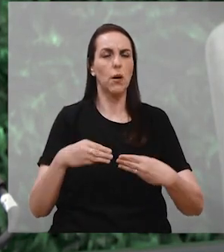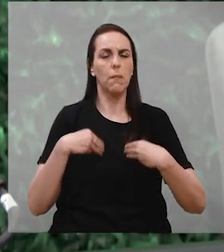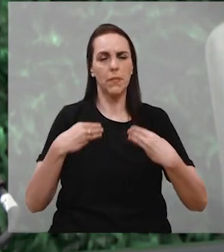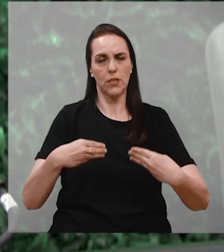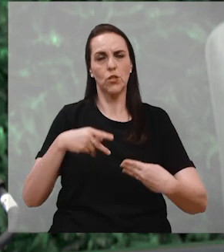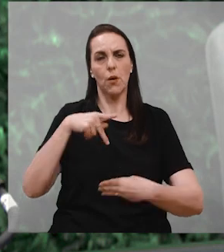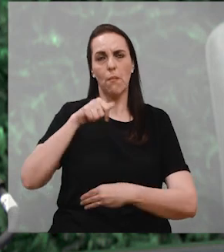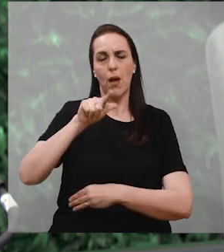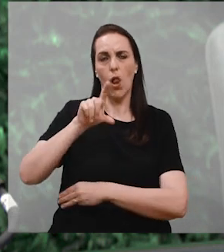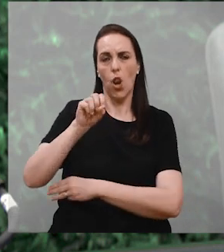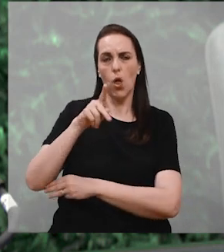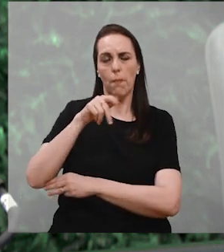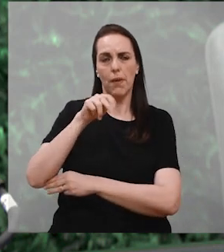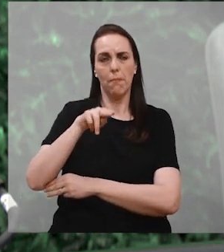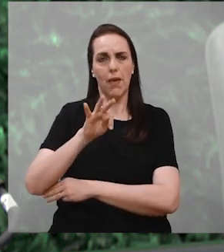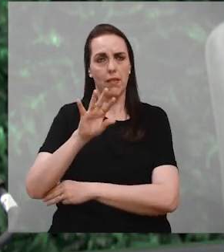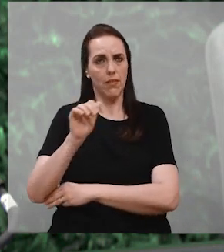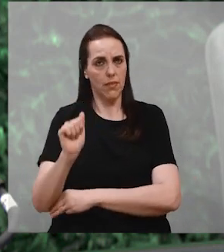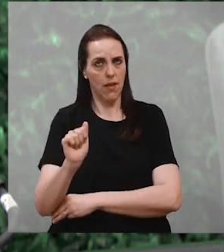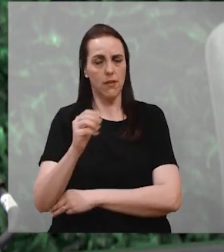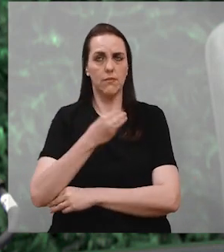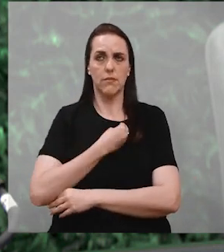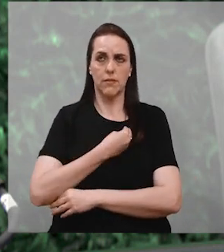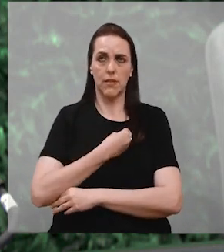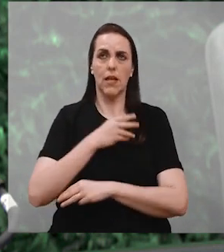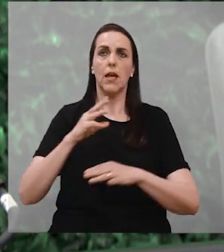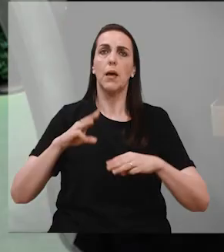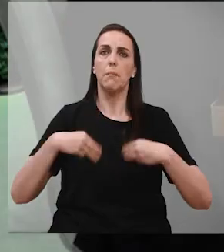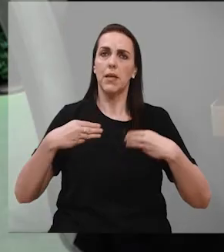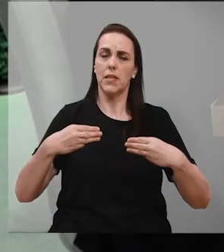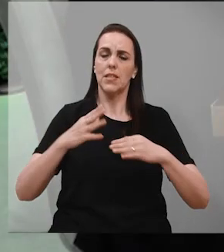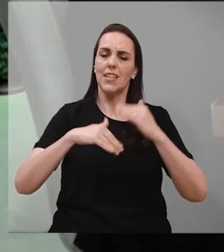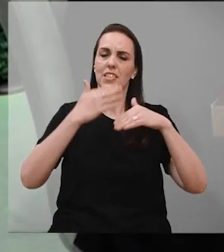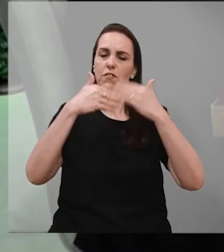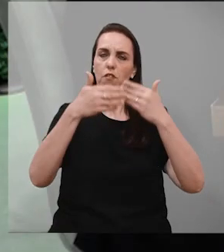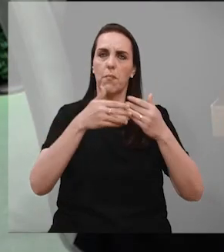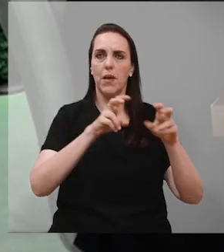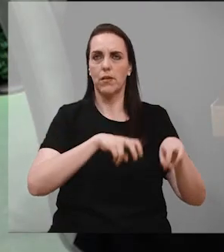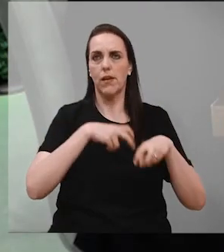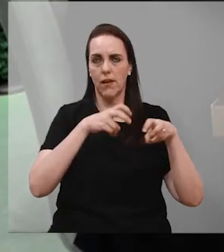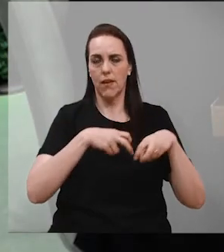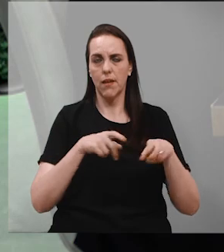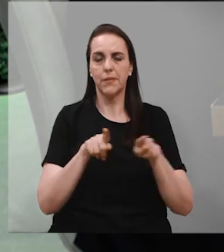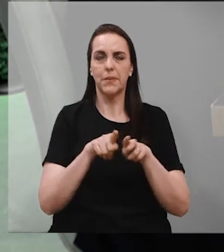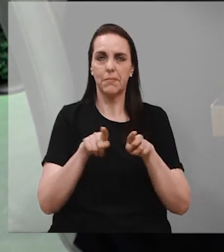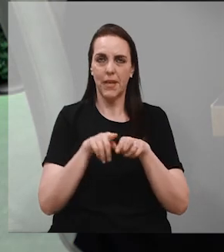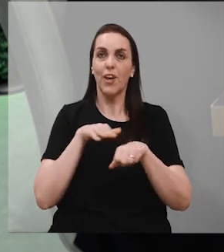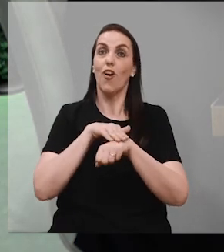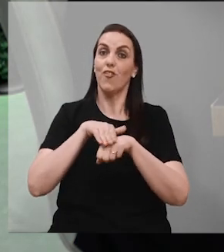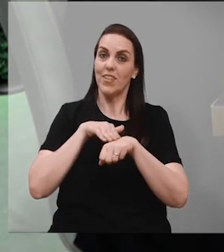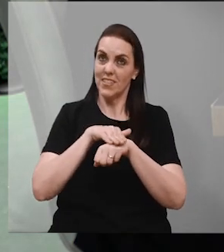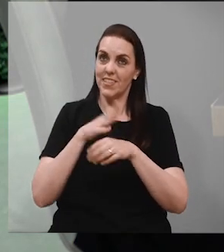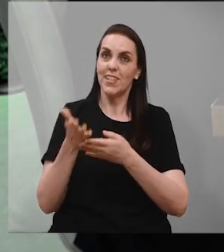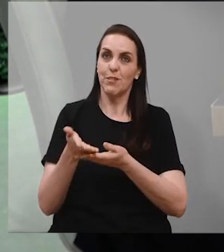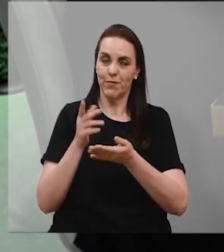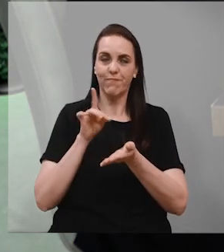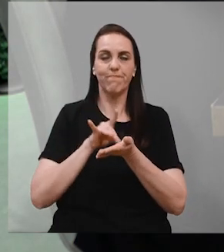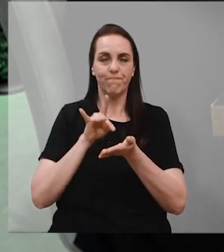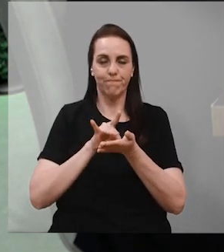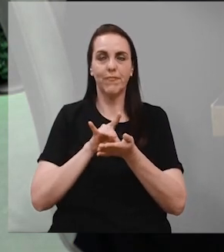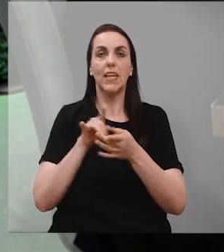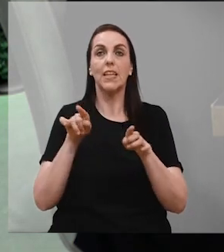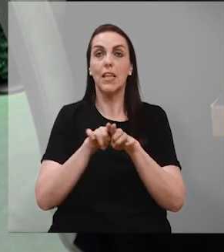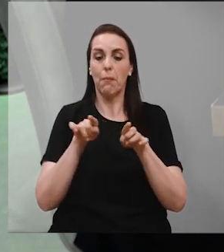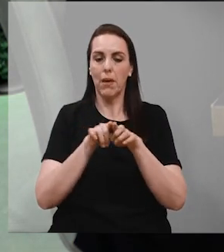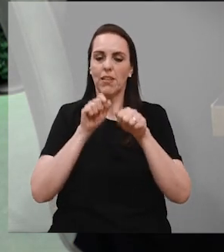Paulo Pimenta. O Isso. Paulo Pimenta que esteve, daí teve também o ministro do Desenvolvimento Agrário. também, que a gente conversou e que inclusive